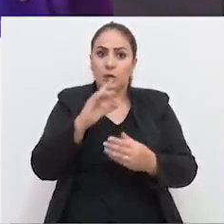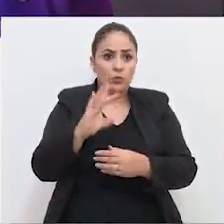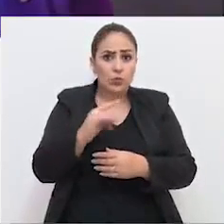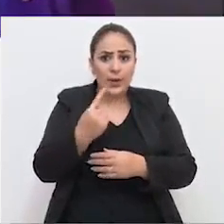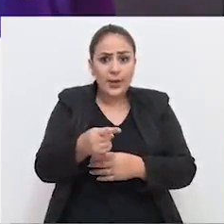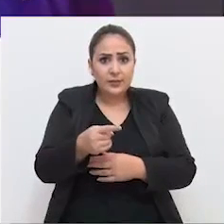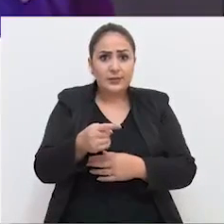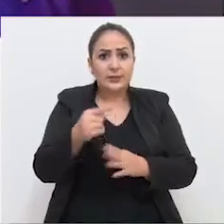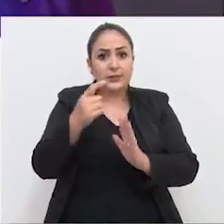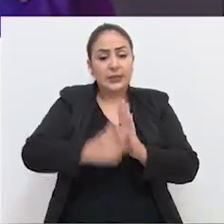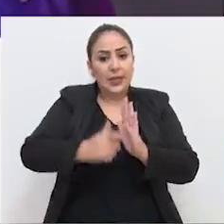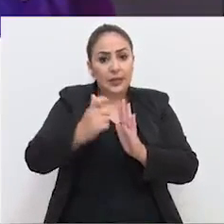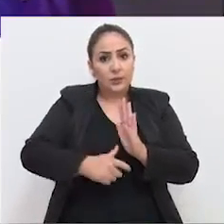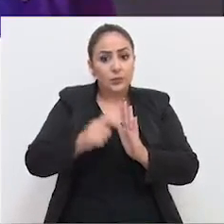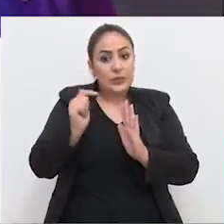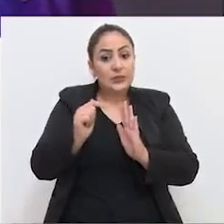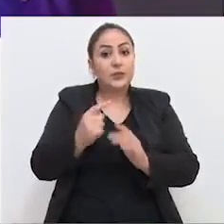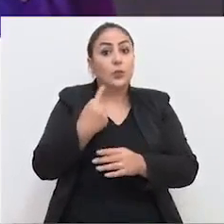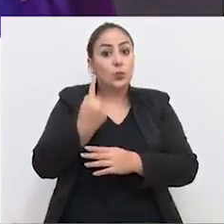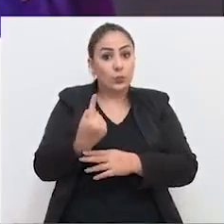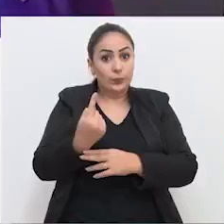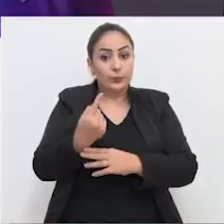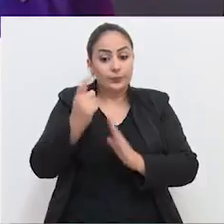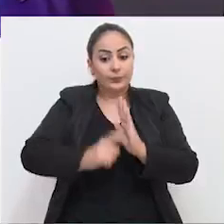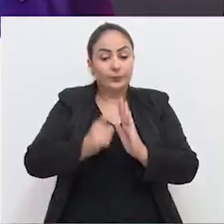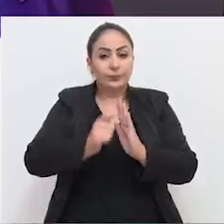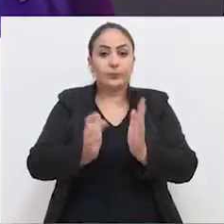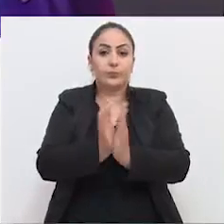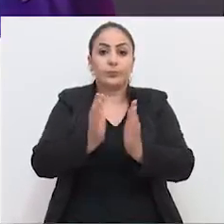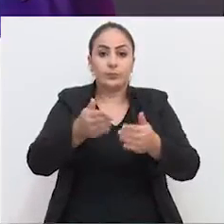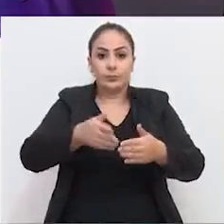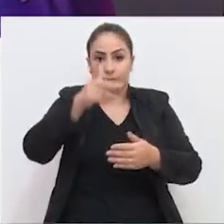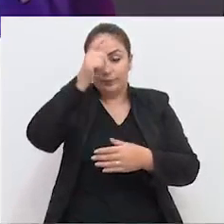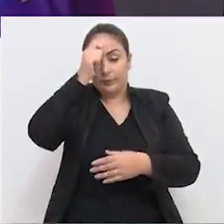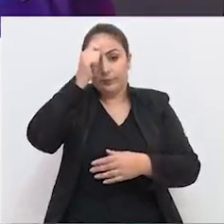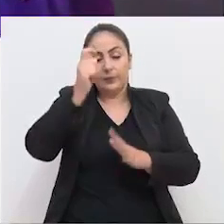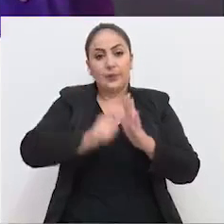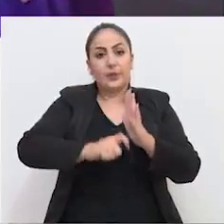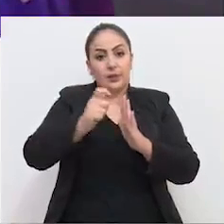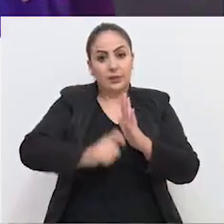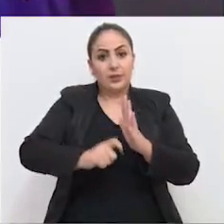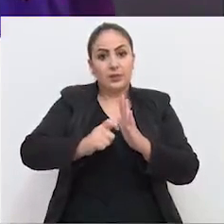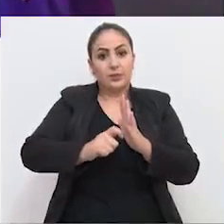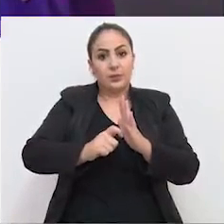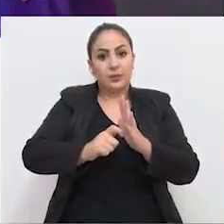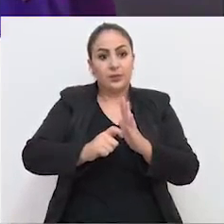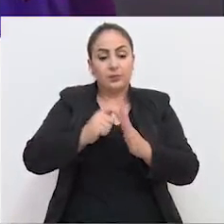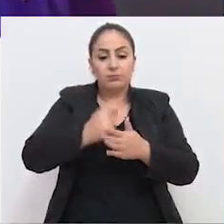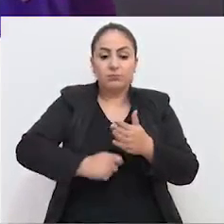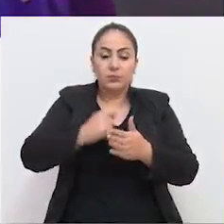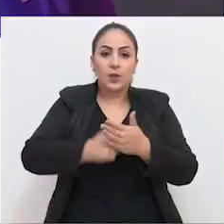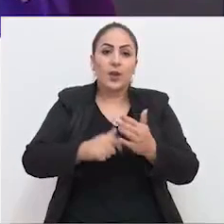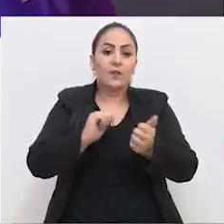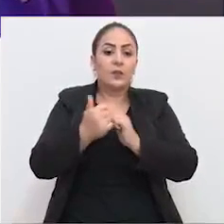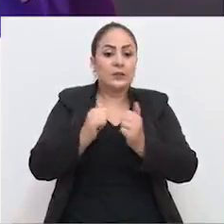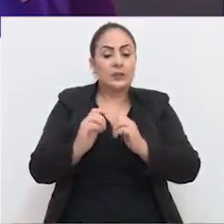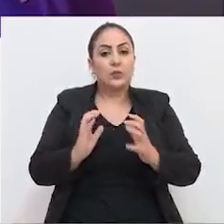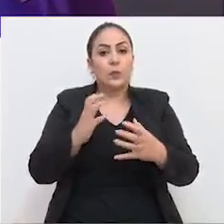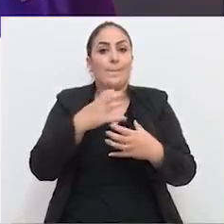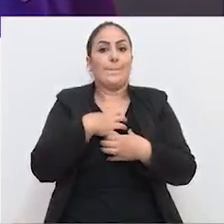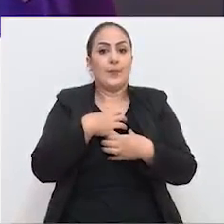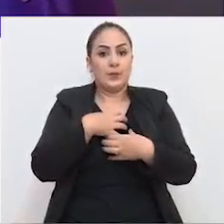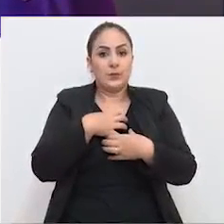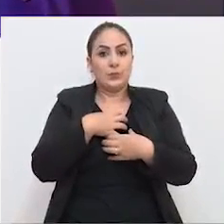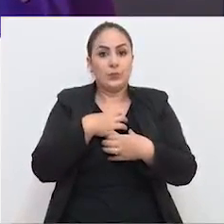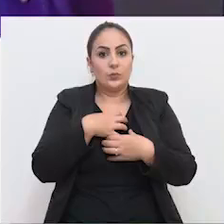este dado, né, esse é um dos dados que o Comitê de Análise de Dados, sobre o qual ele se debruça, avaliando os impactos